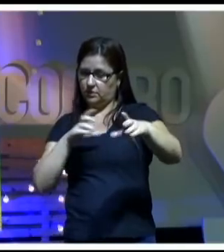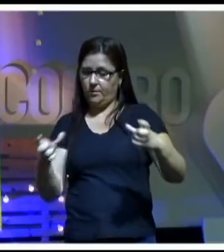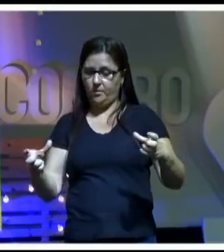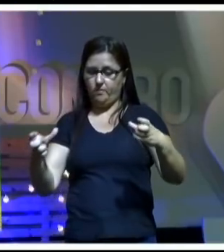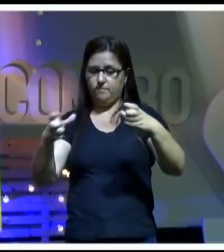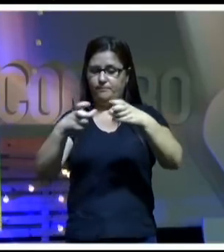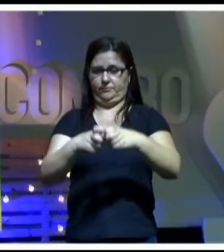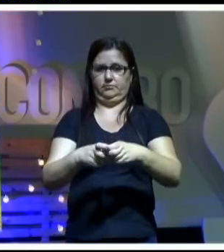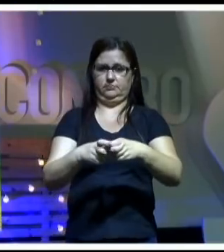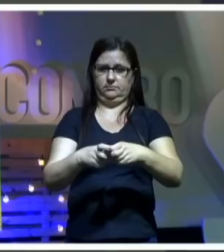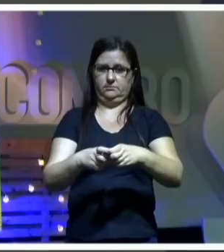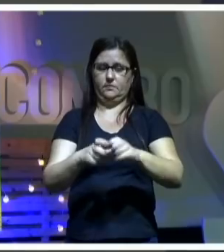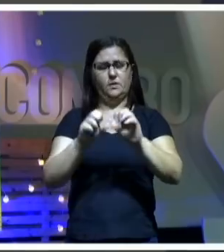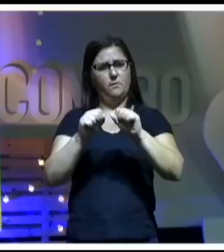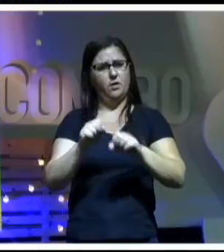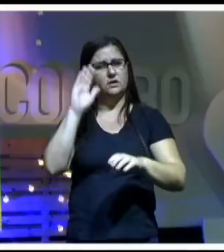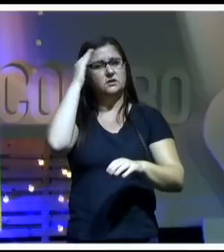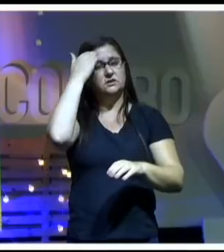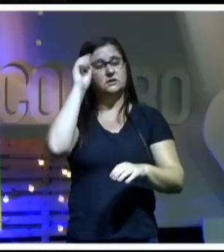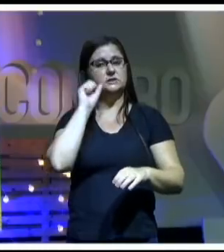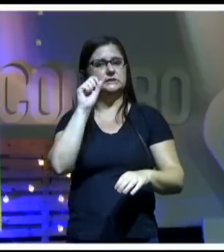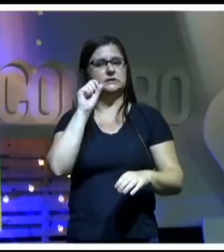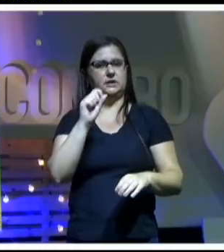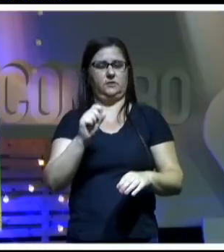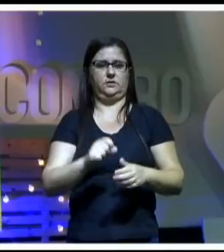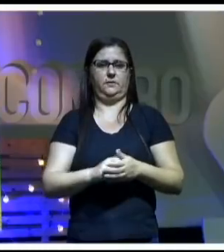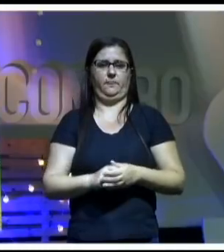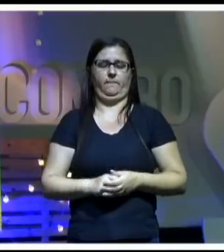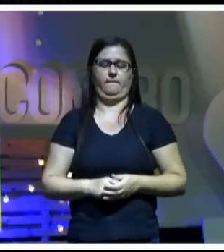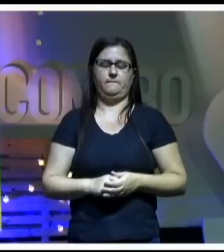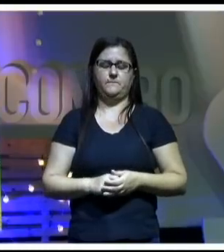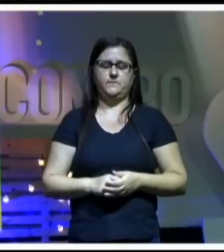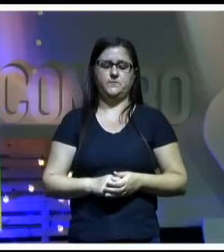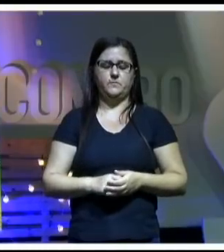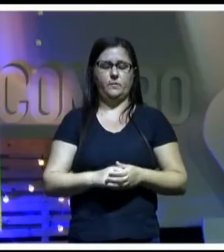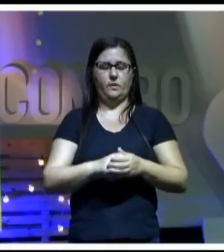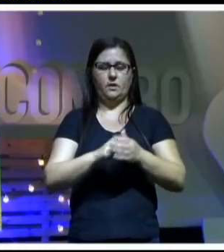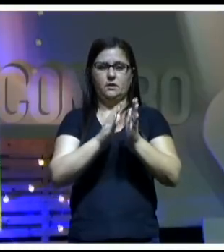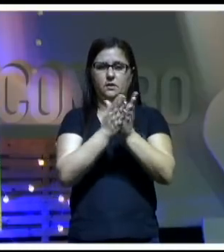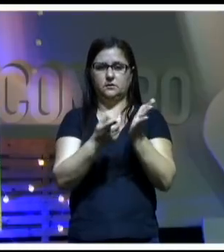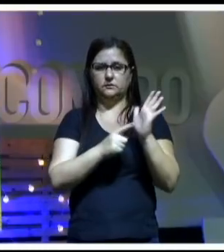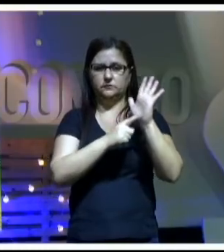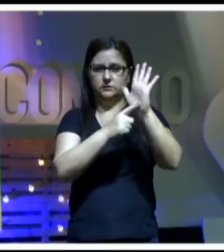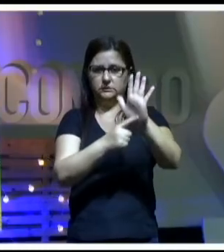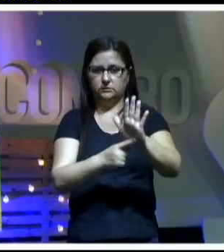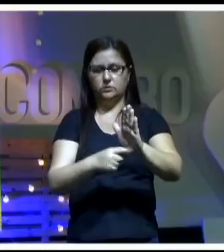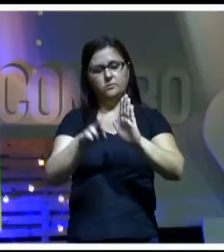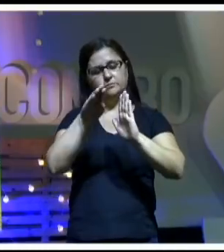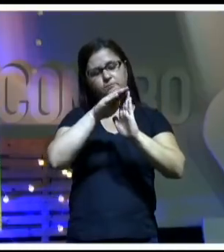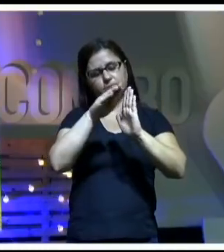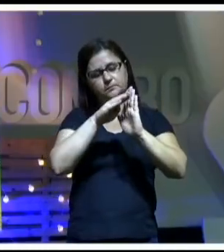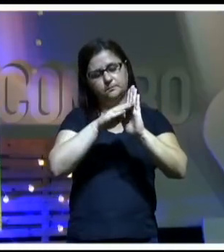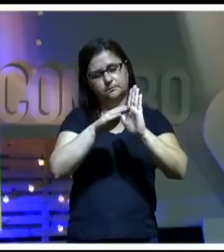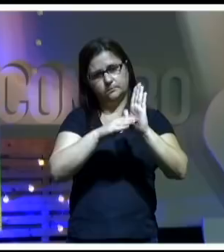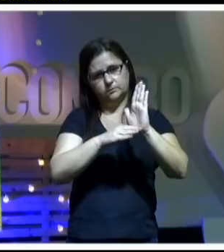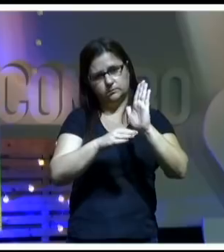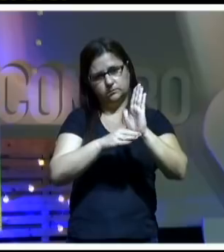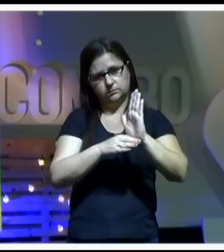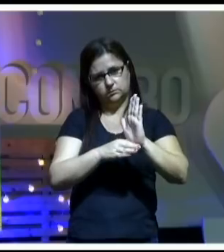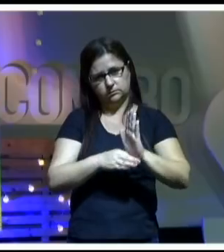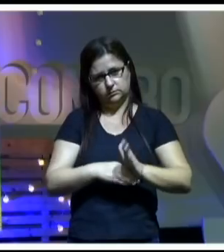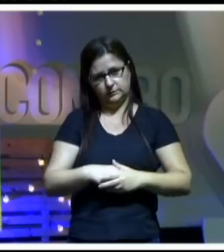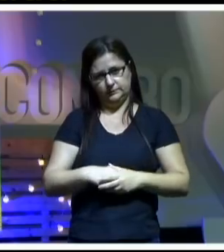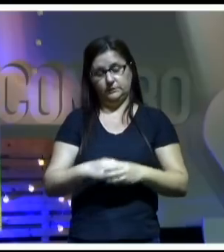então a gente poderia interpretar esses dados ea cristiano te deu algumas algumas outras informações ela disse que no